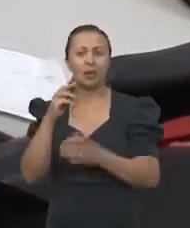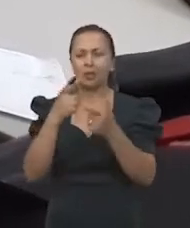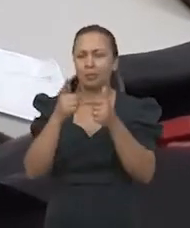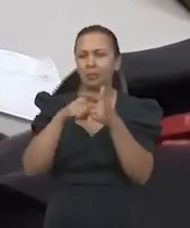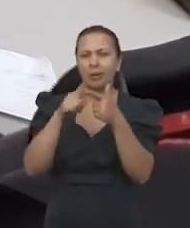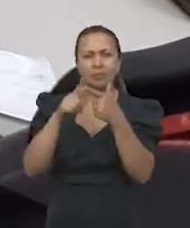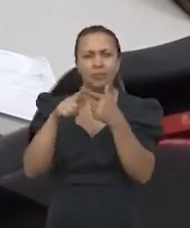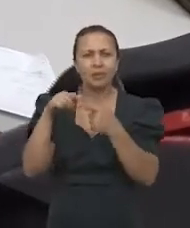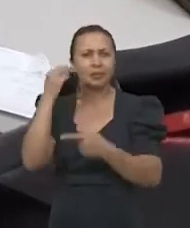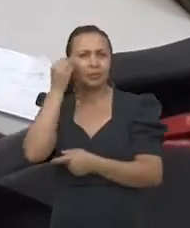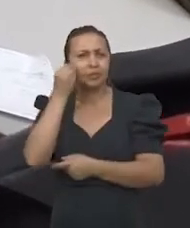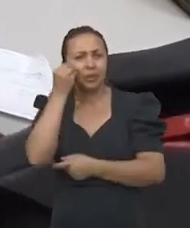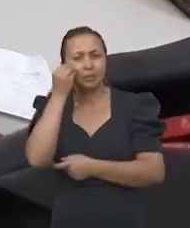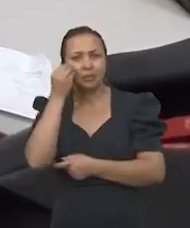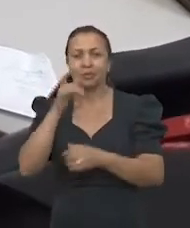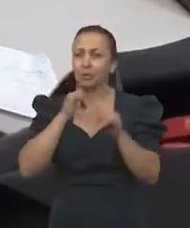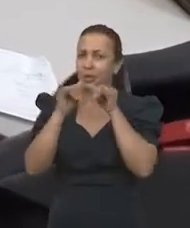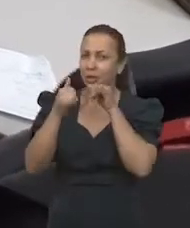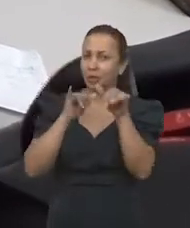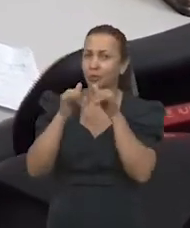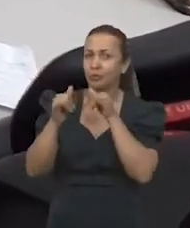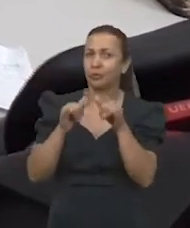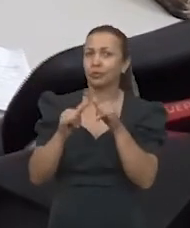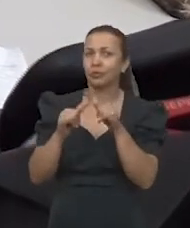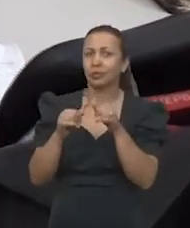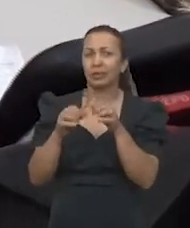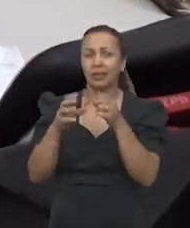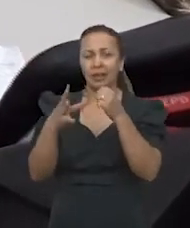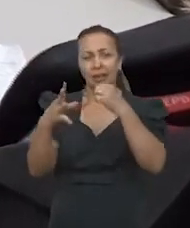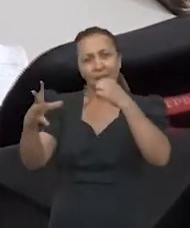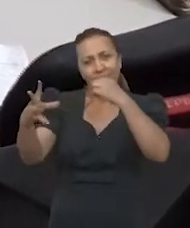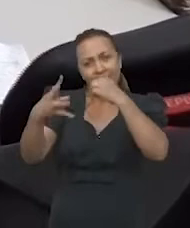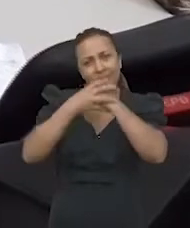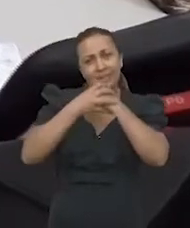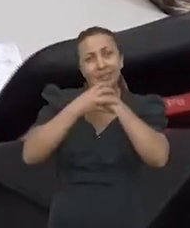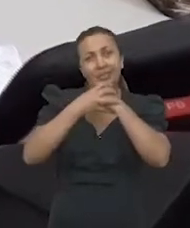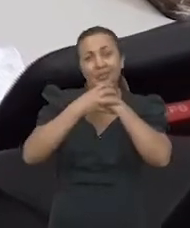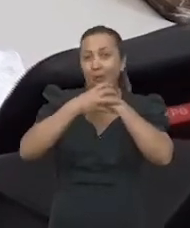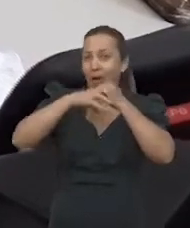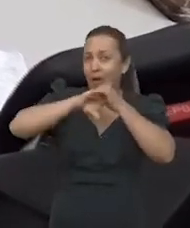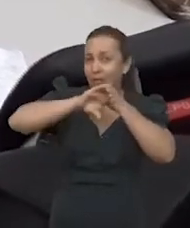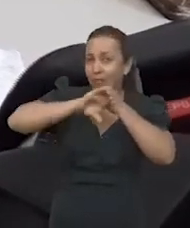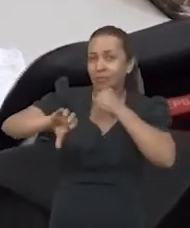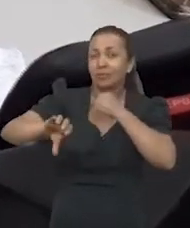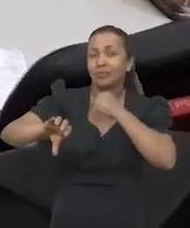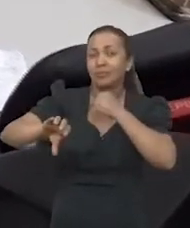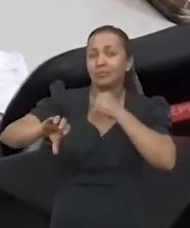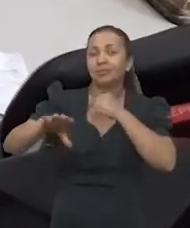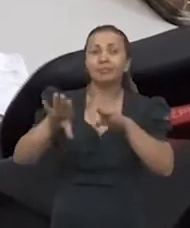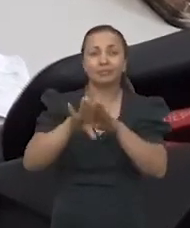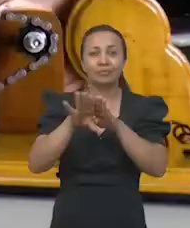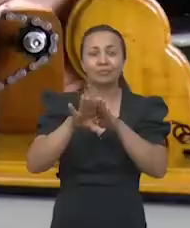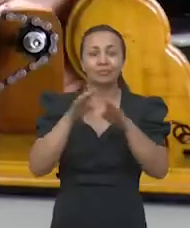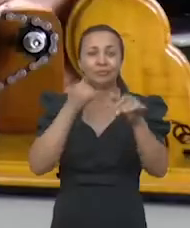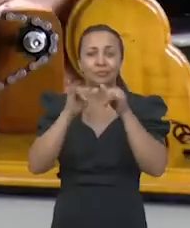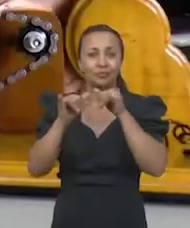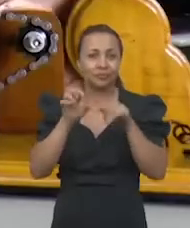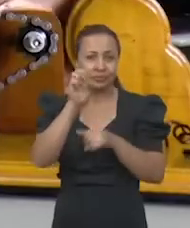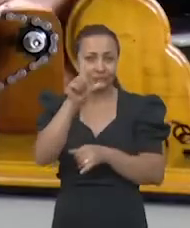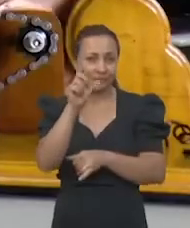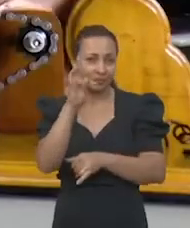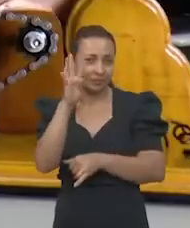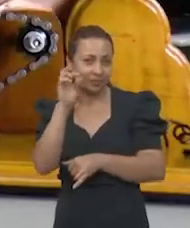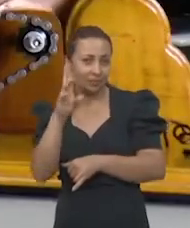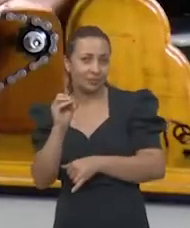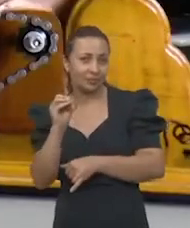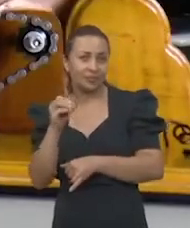primeiros experimentos com eletrostática e com a questão de atração e repulsão magnética e elétrica. Depois a gente